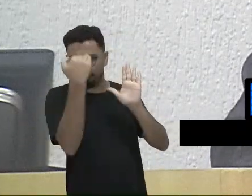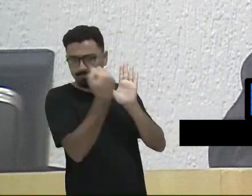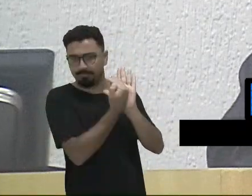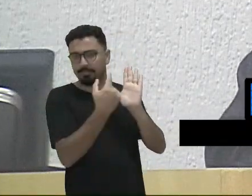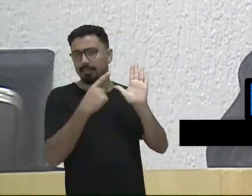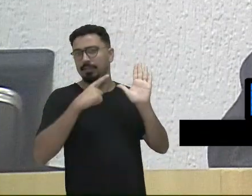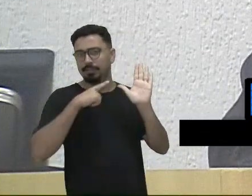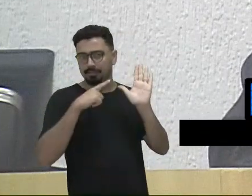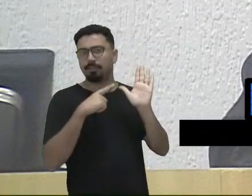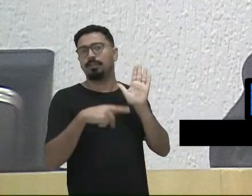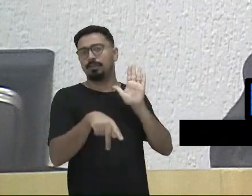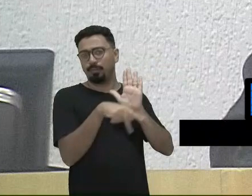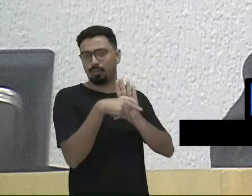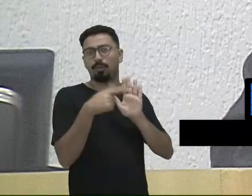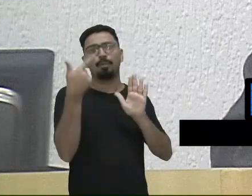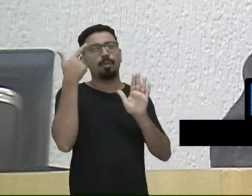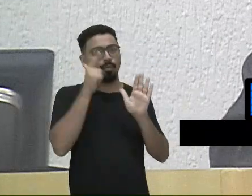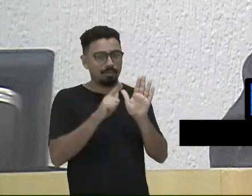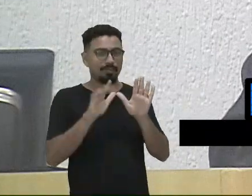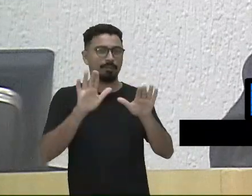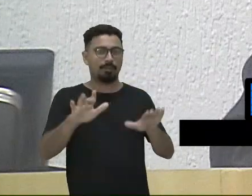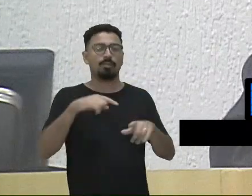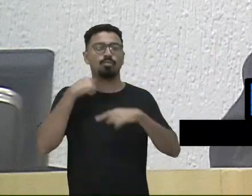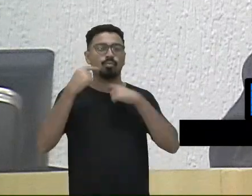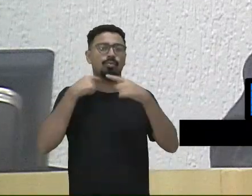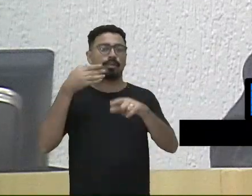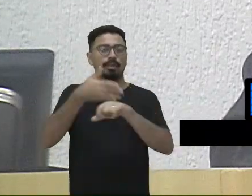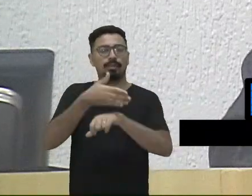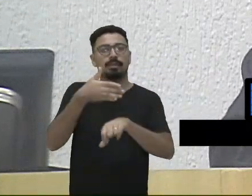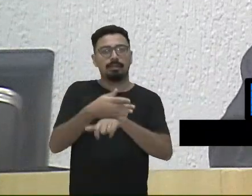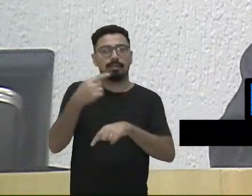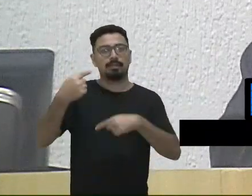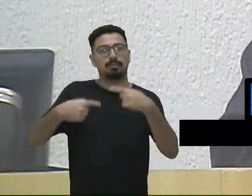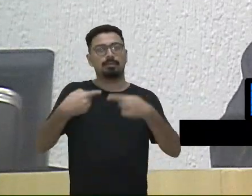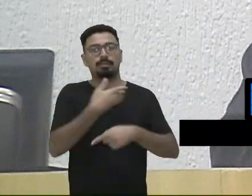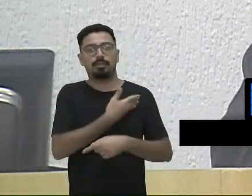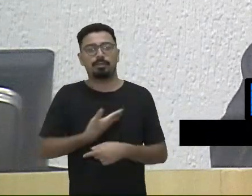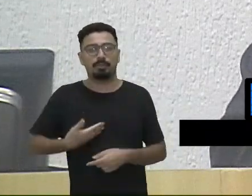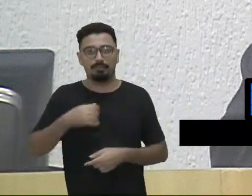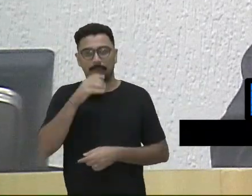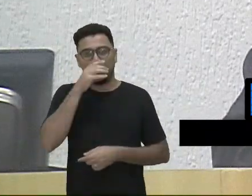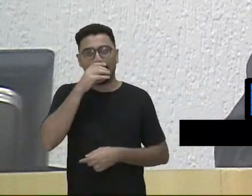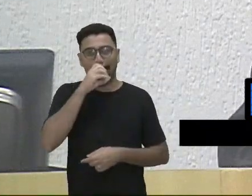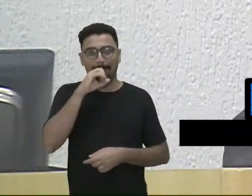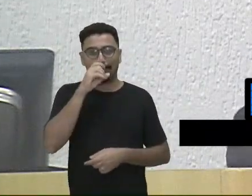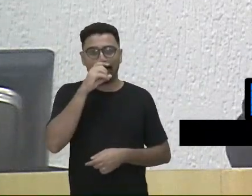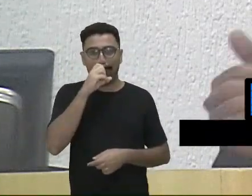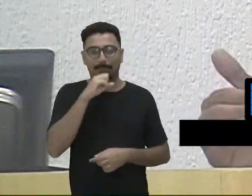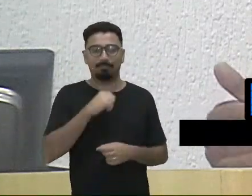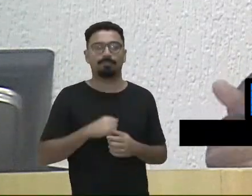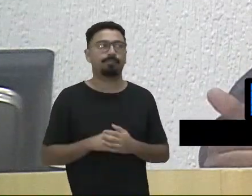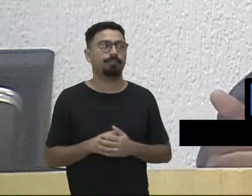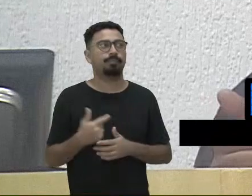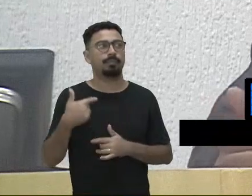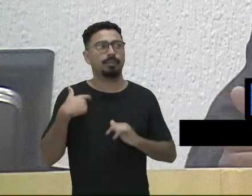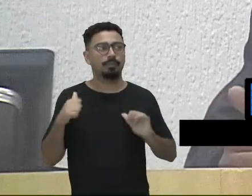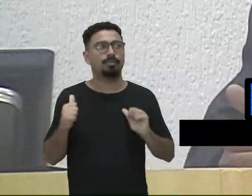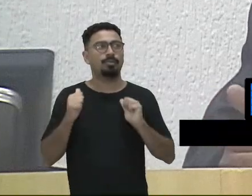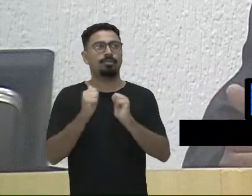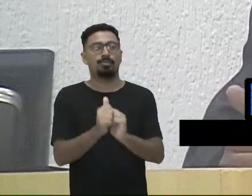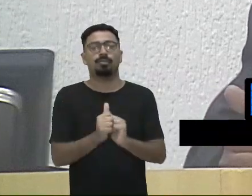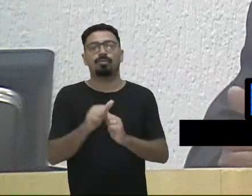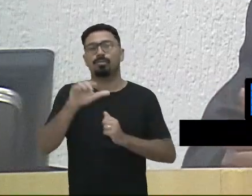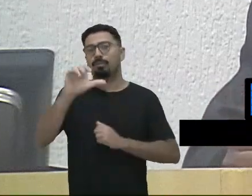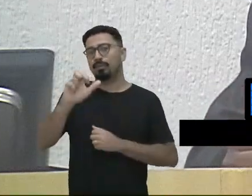né, para receber esse benefício e não conseguiam ter acesso à política pública. E aí eu estive lá com o seu gabinete, a